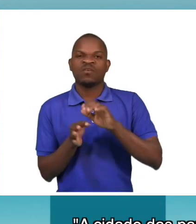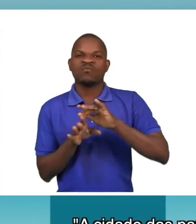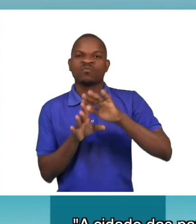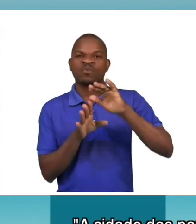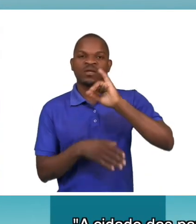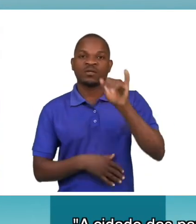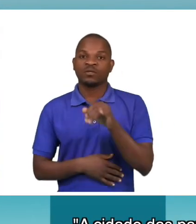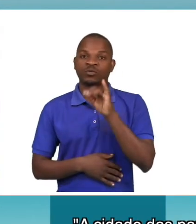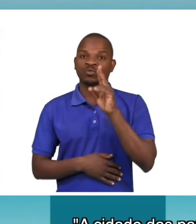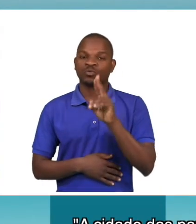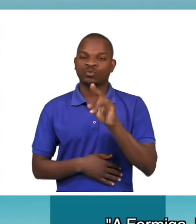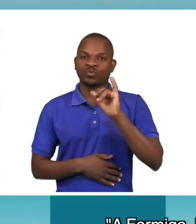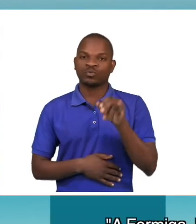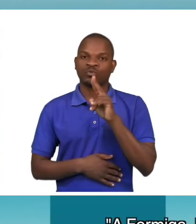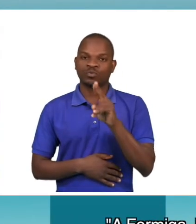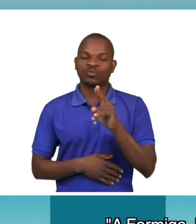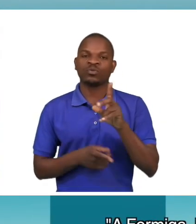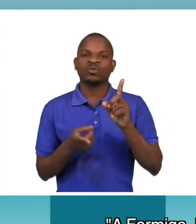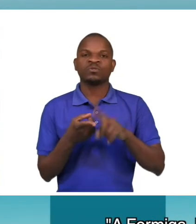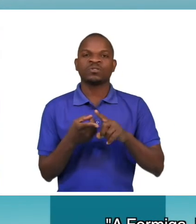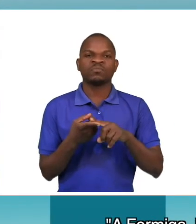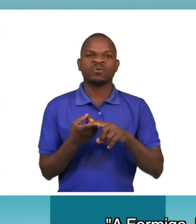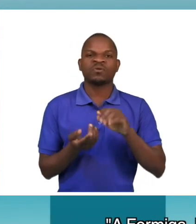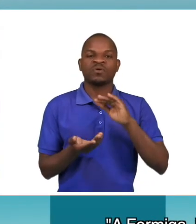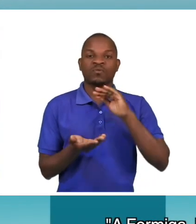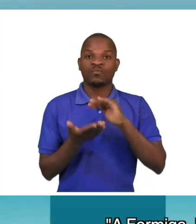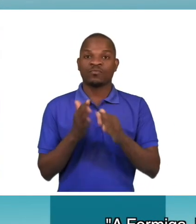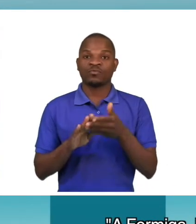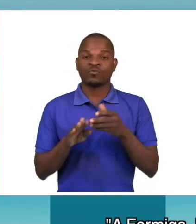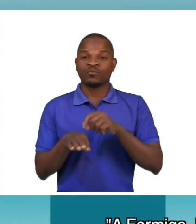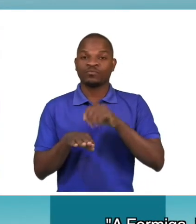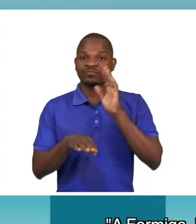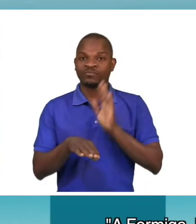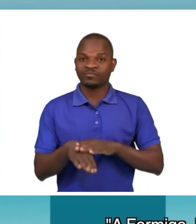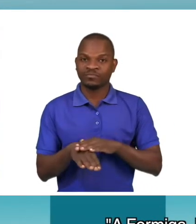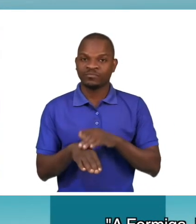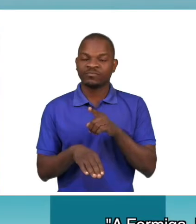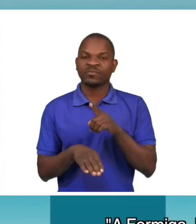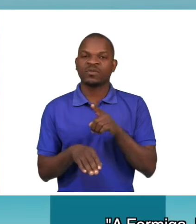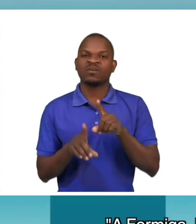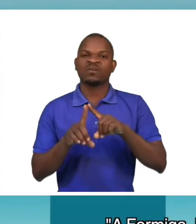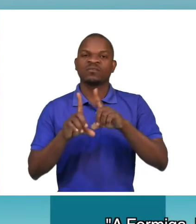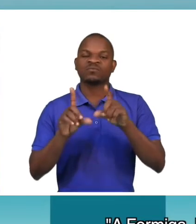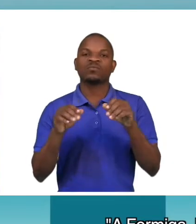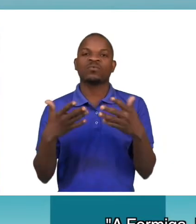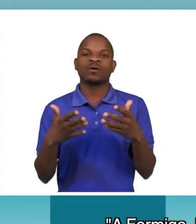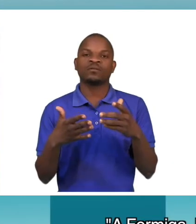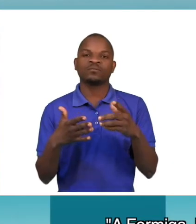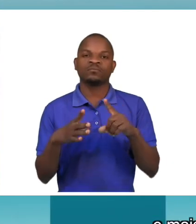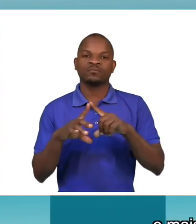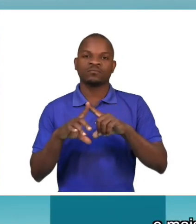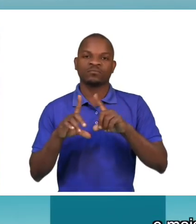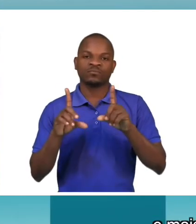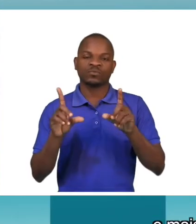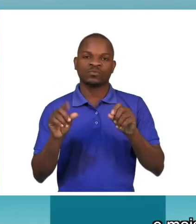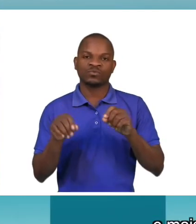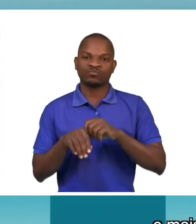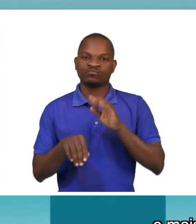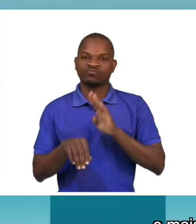utilizamos a língua de sinais a Formiga Juju e o Professor Mosquito nesse nós tratamos o tema da malária e mais